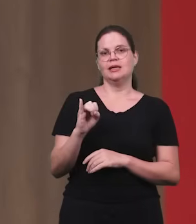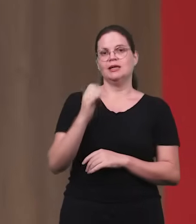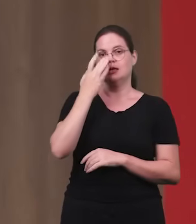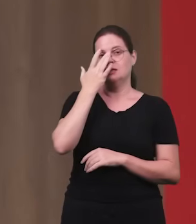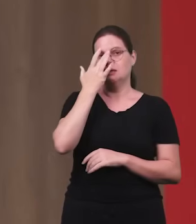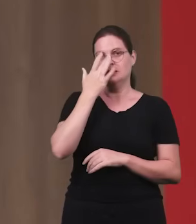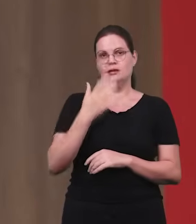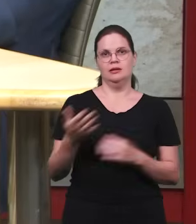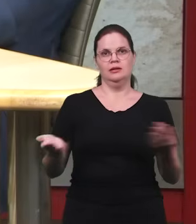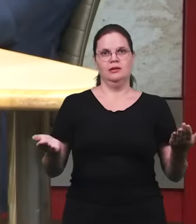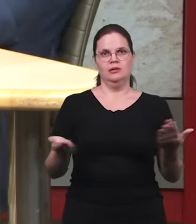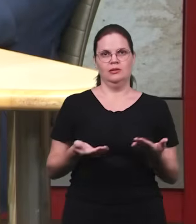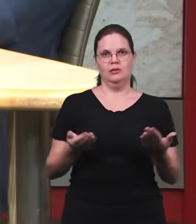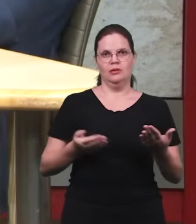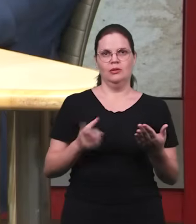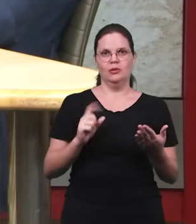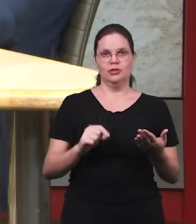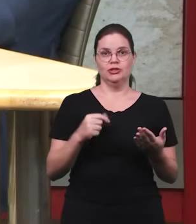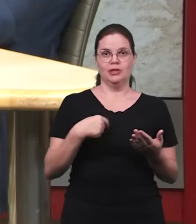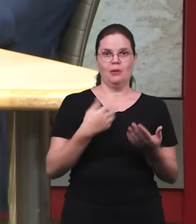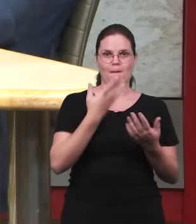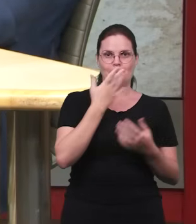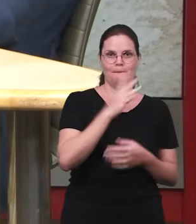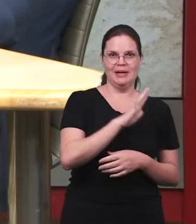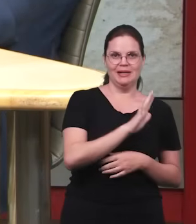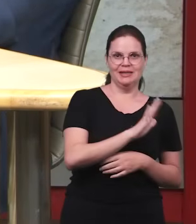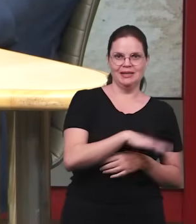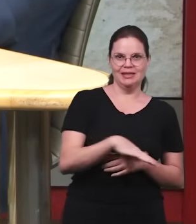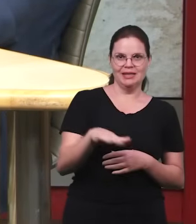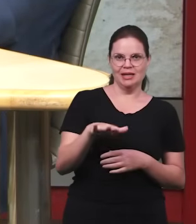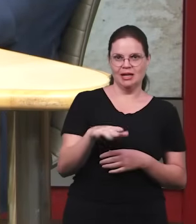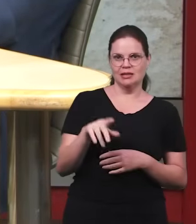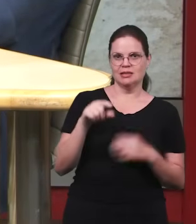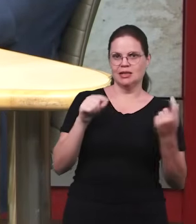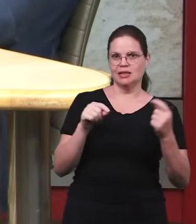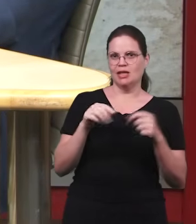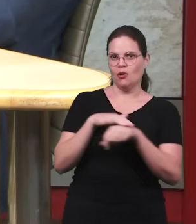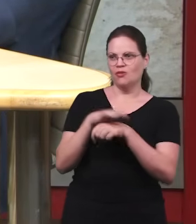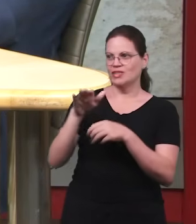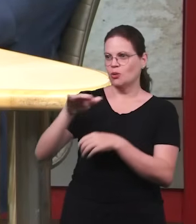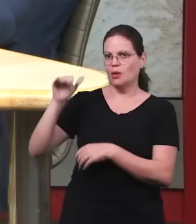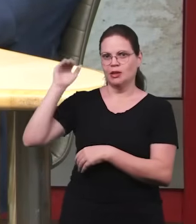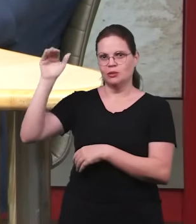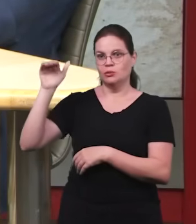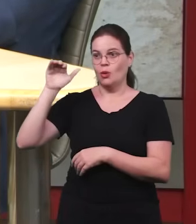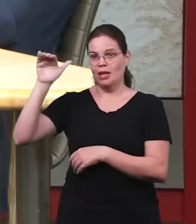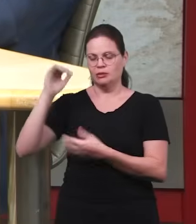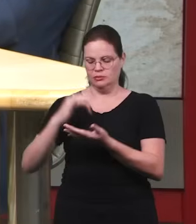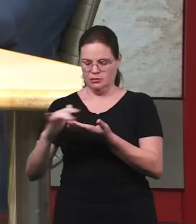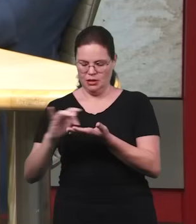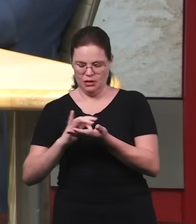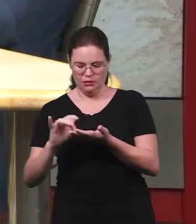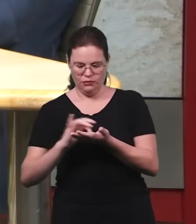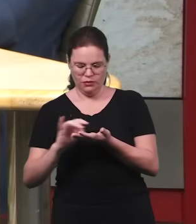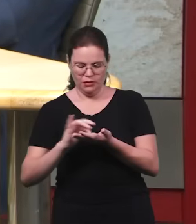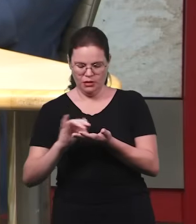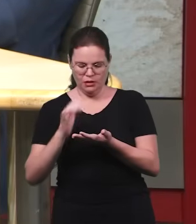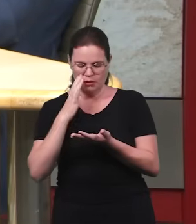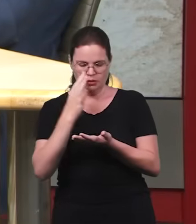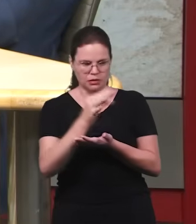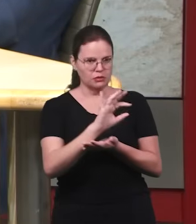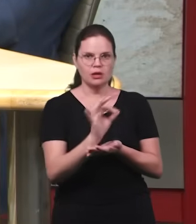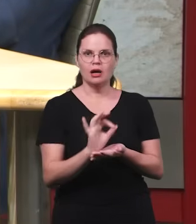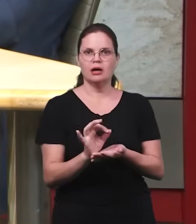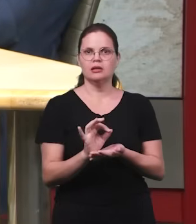pega o celular e fica assim, ele não está ouvindo. Há claramente hoje um